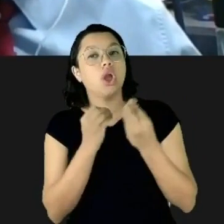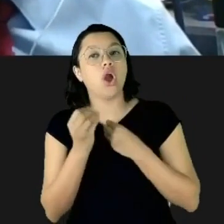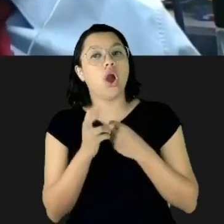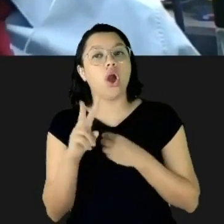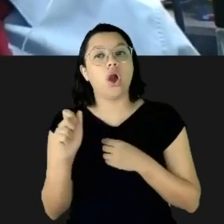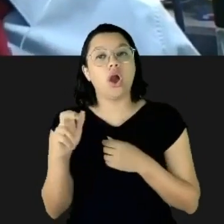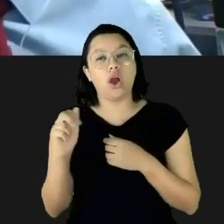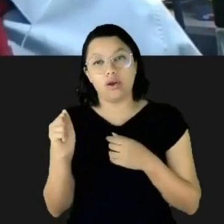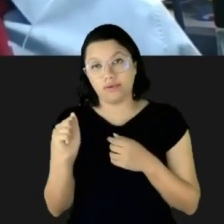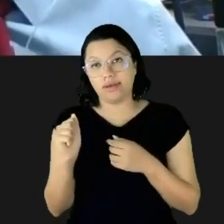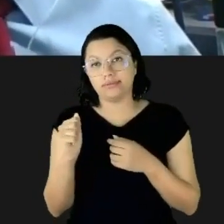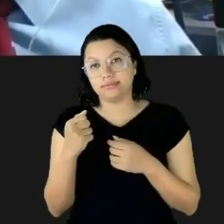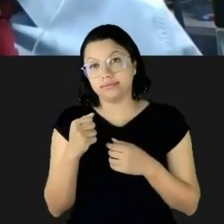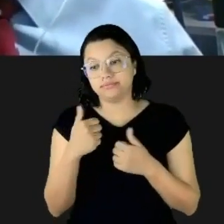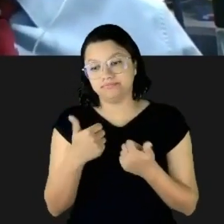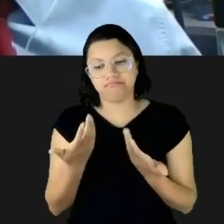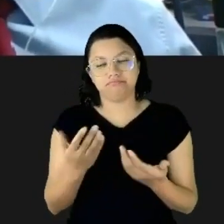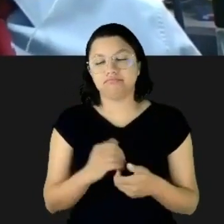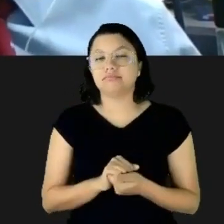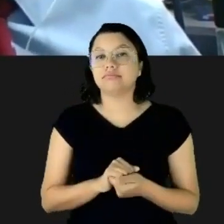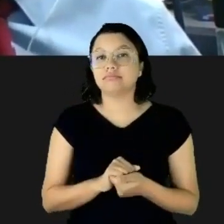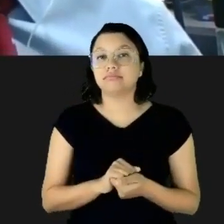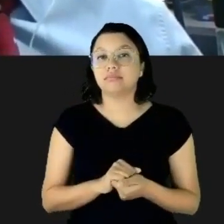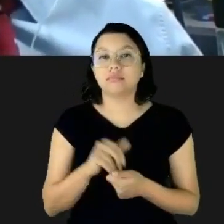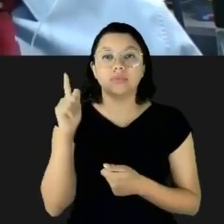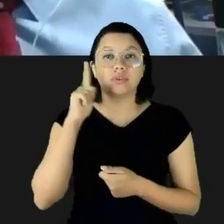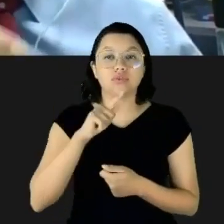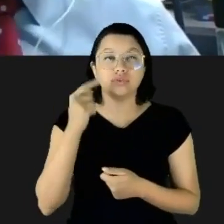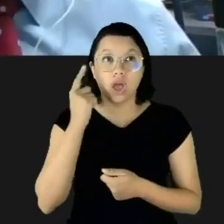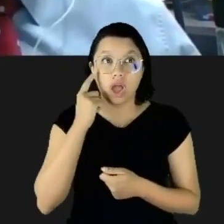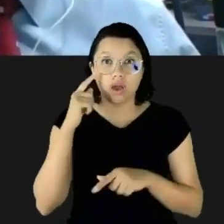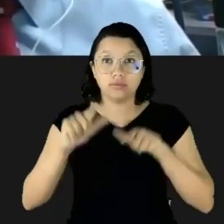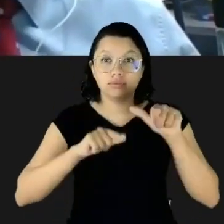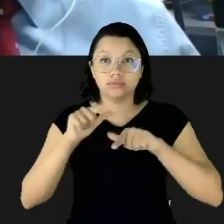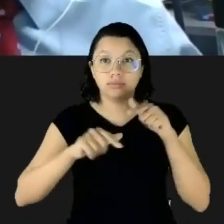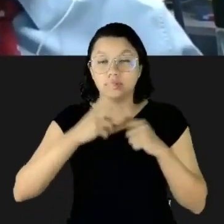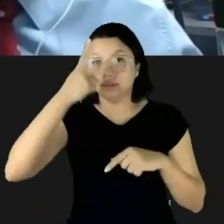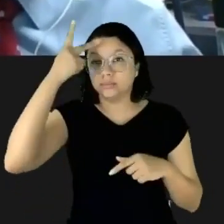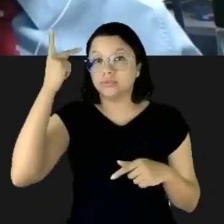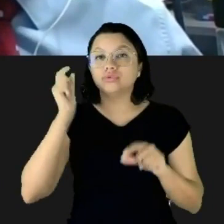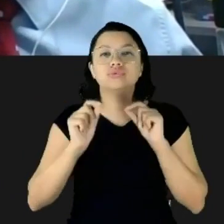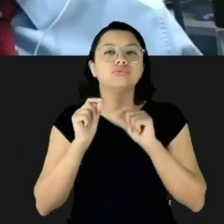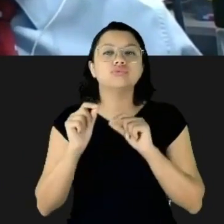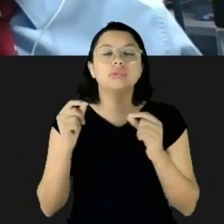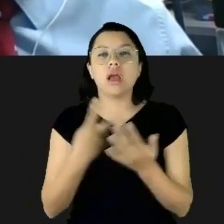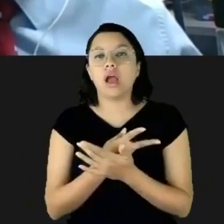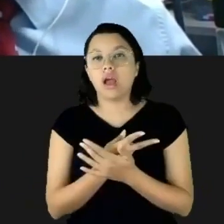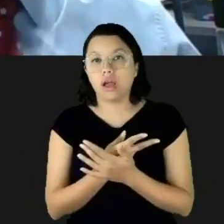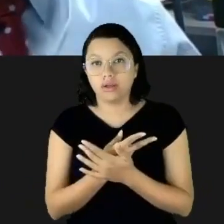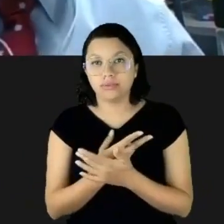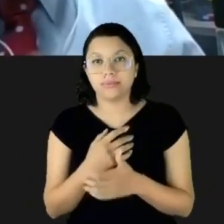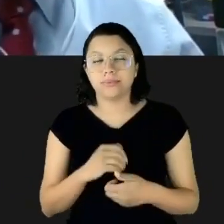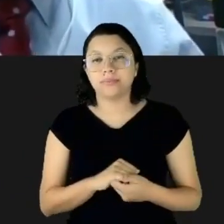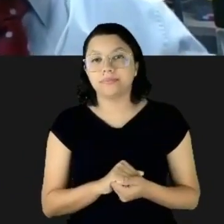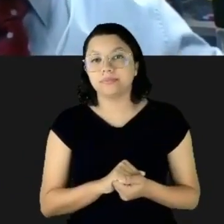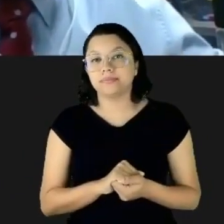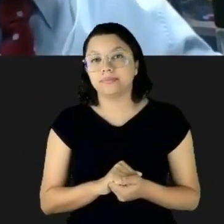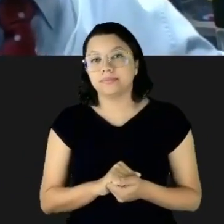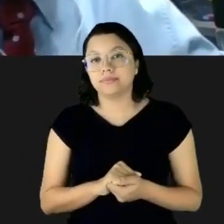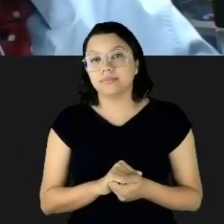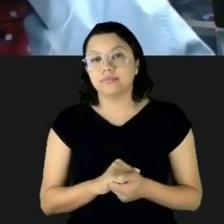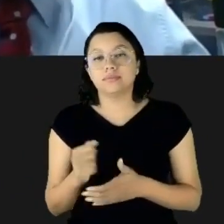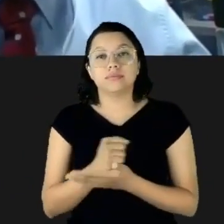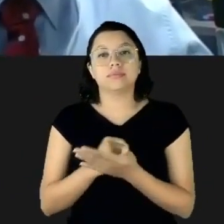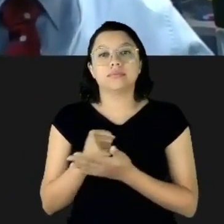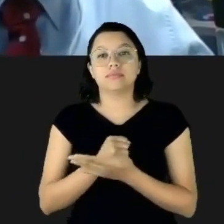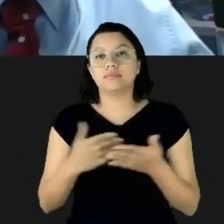eu consigo olhar a produção das pessoas, o que está acontecendo de entrada, com